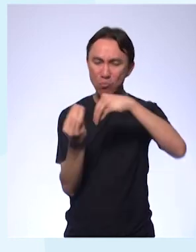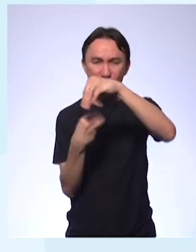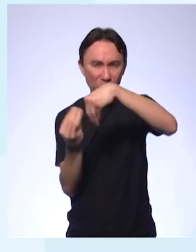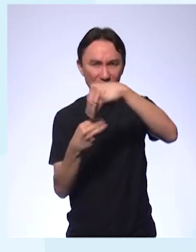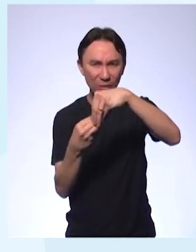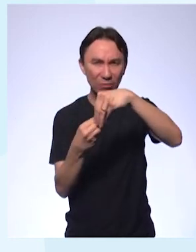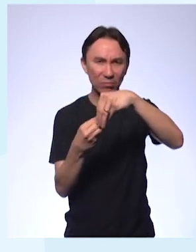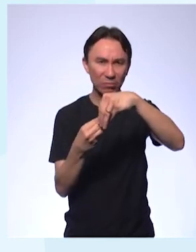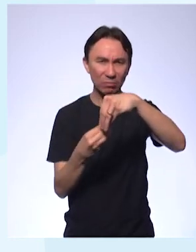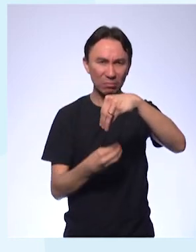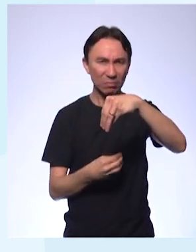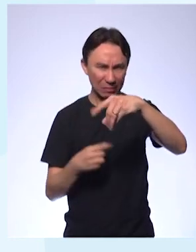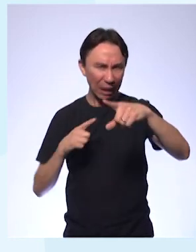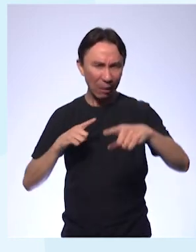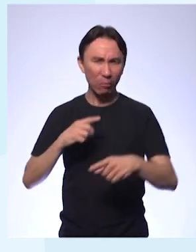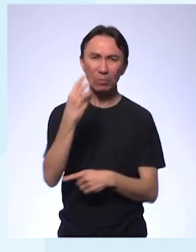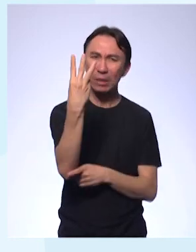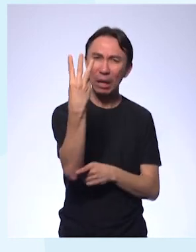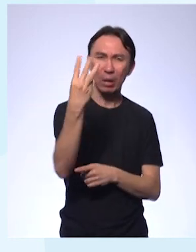3 minutos também, pode ser.